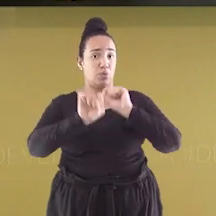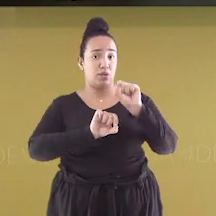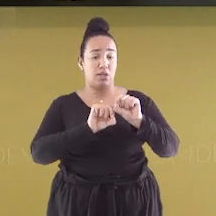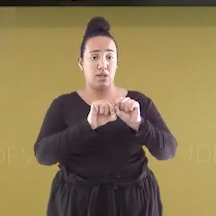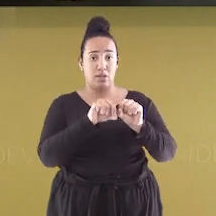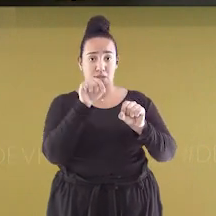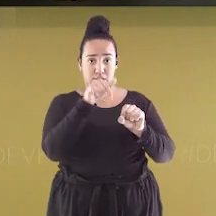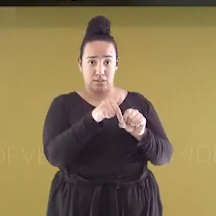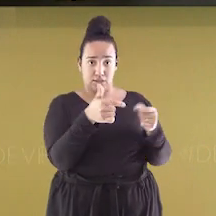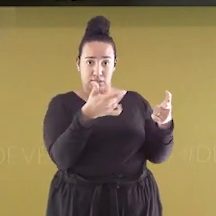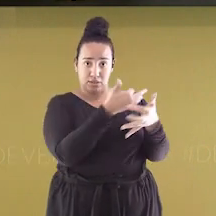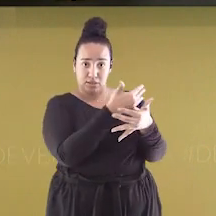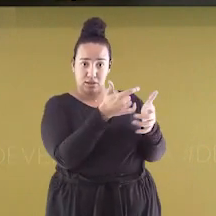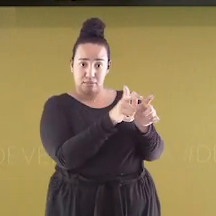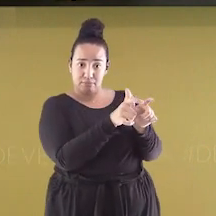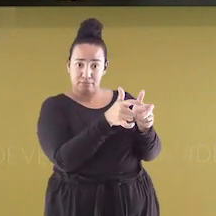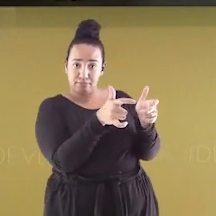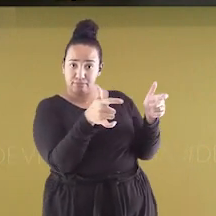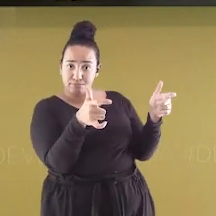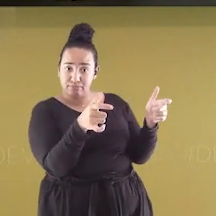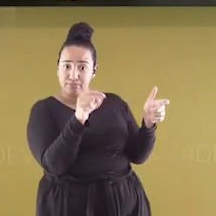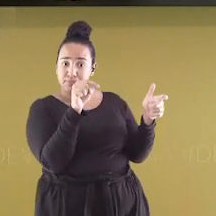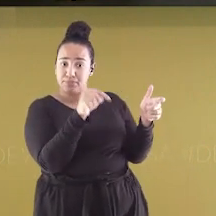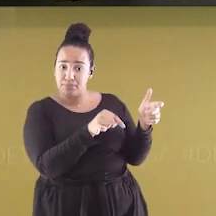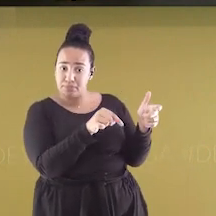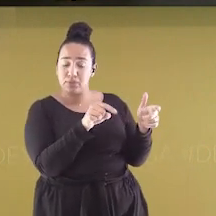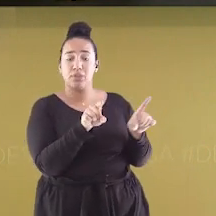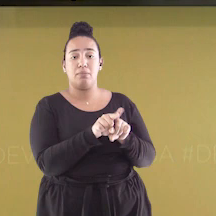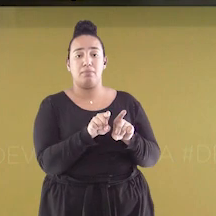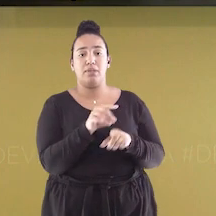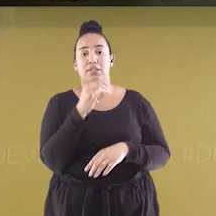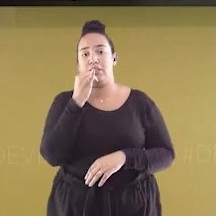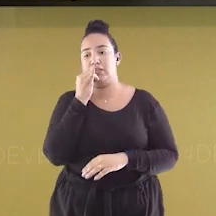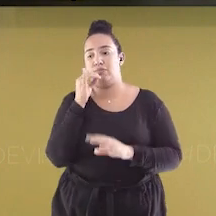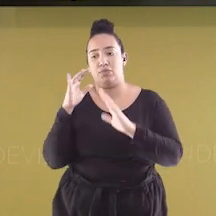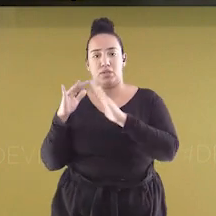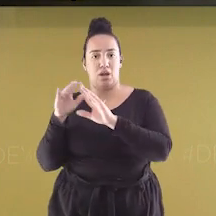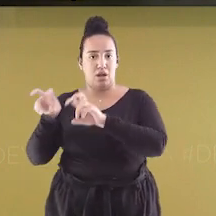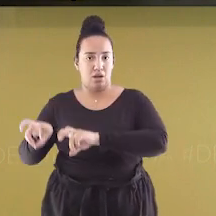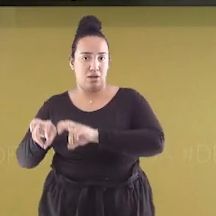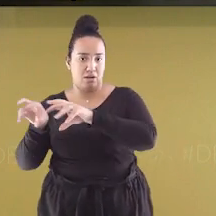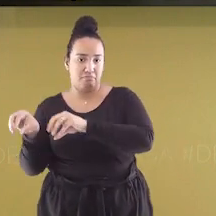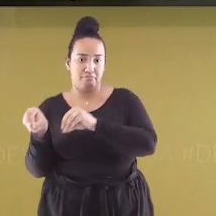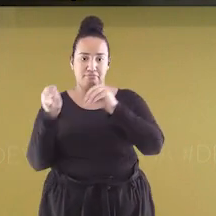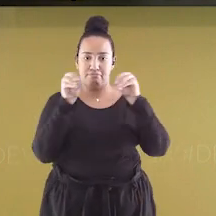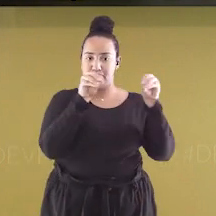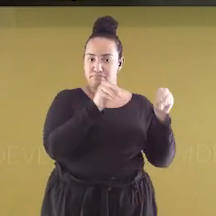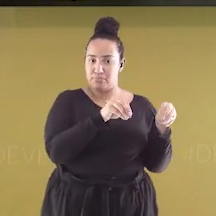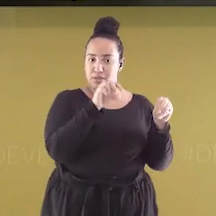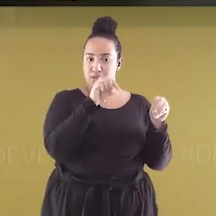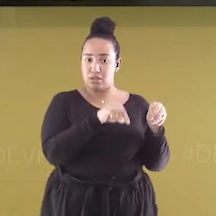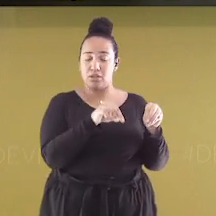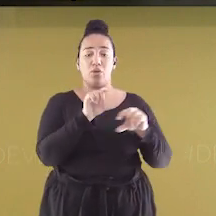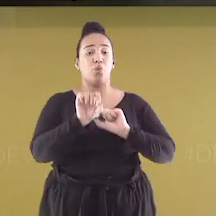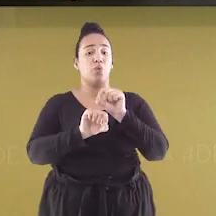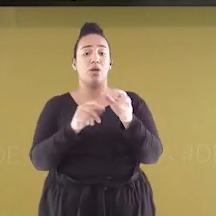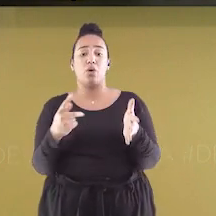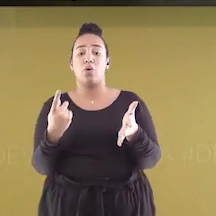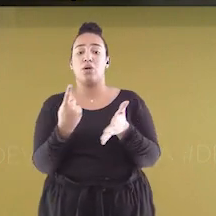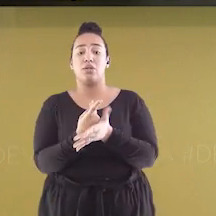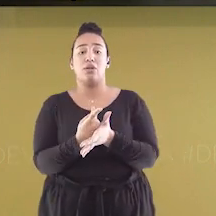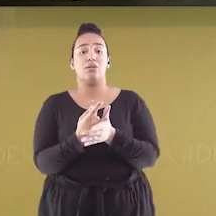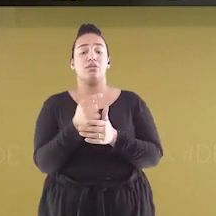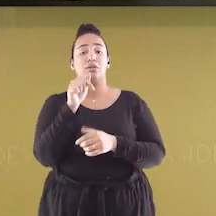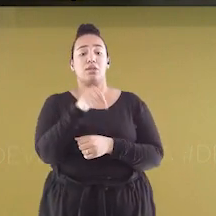urbanização, a industrialização e o êxodo rural formaram um elo que moveu